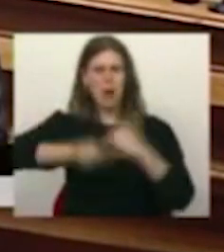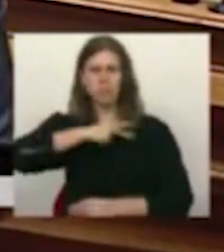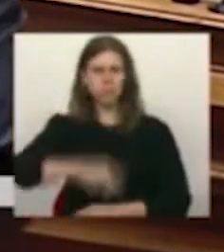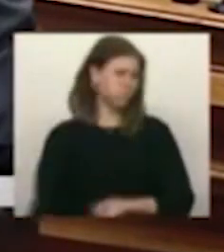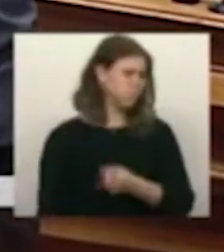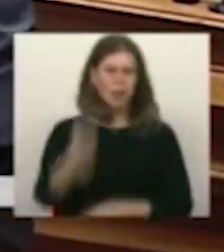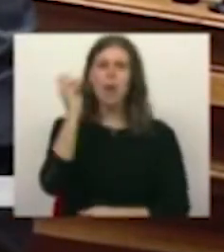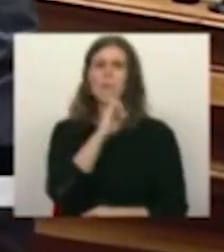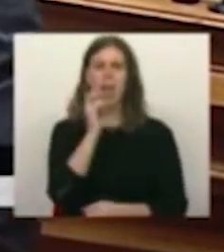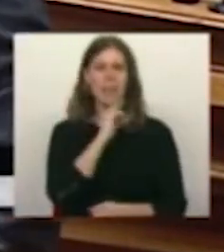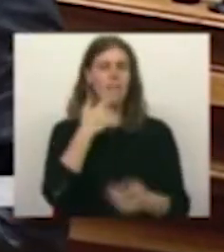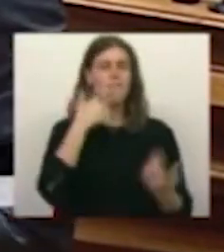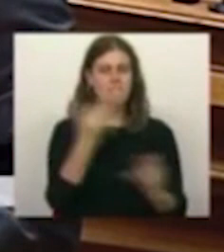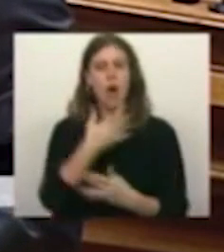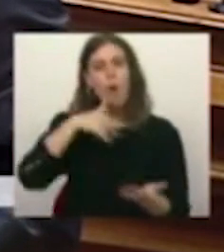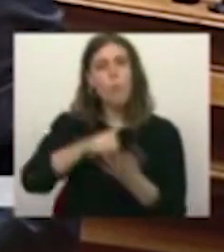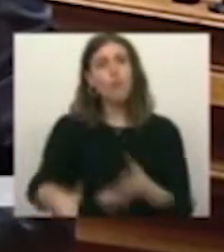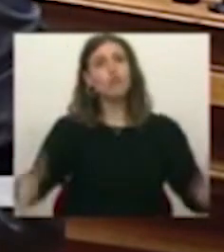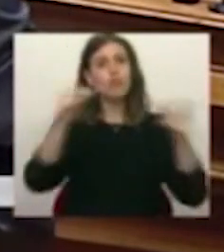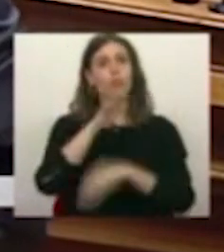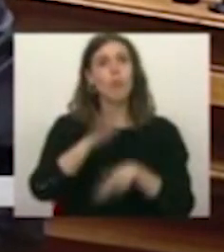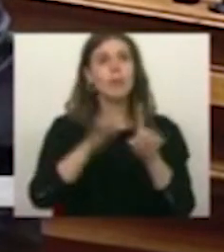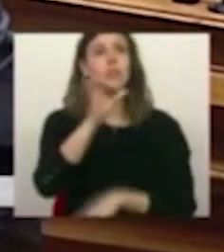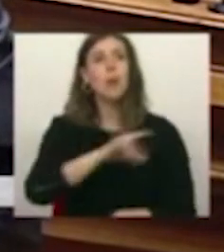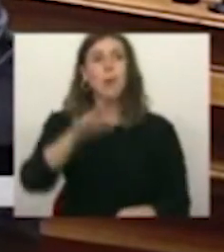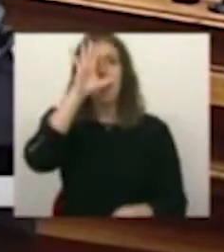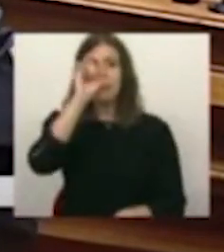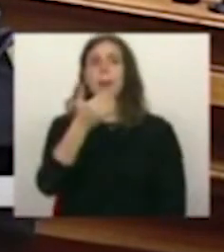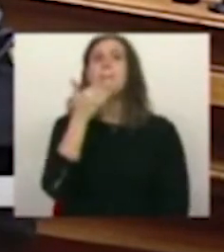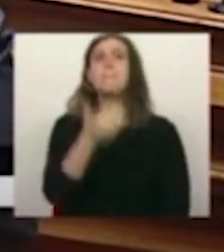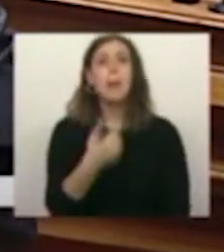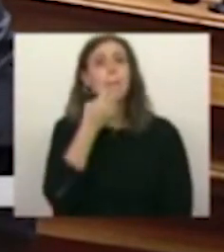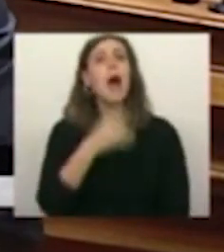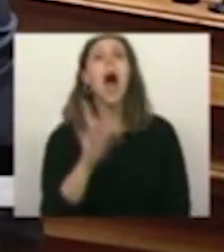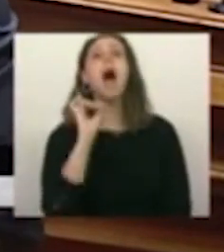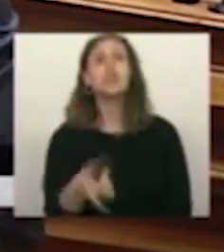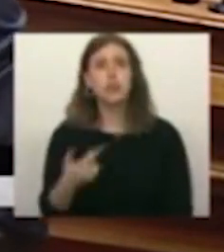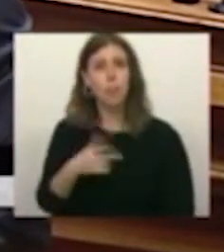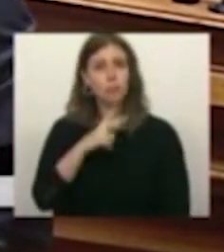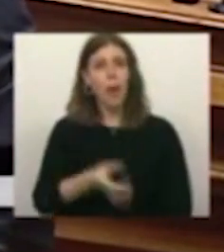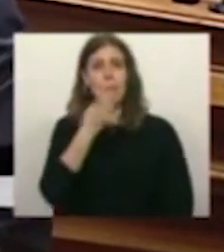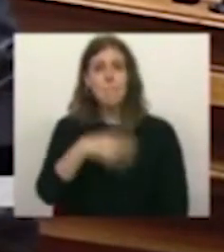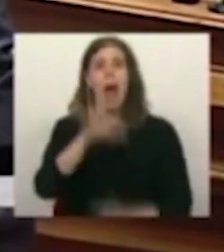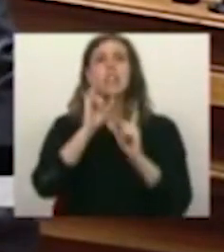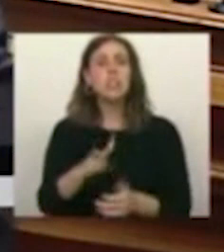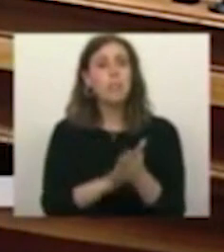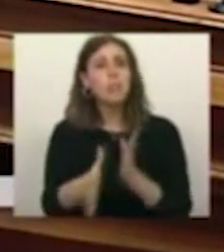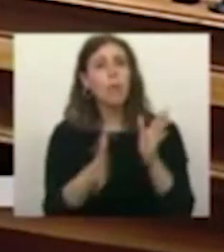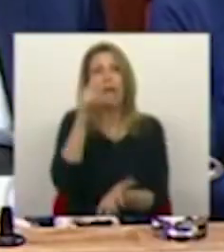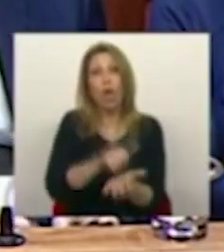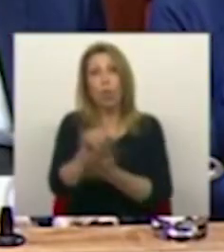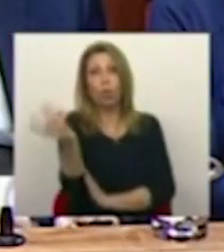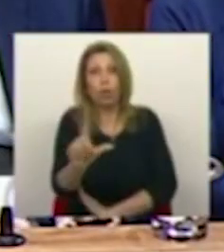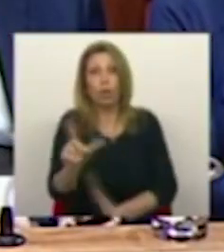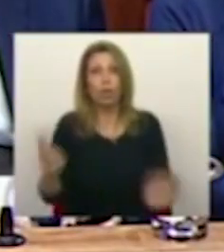Portugal e para ser possível ter um novo aeroporto. Portanto, Sr. Primeiro-Ministro, o que peço, o que é que perdemos, o que é que Portugal perde se não aproveitarmos esta oportunidade? Muito